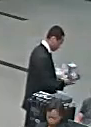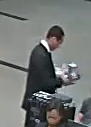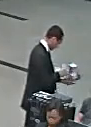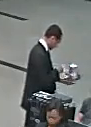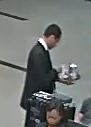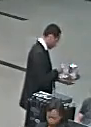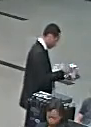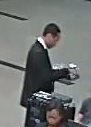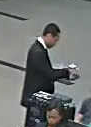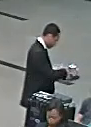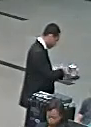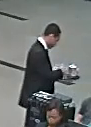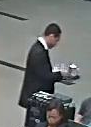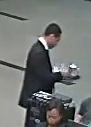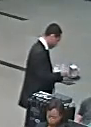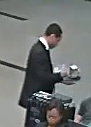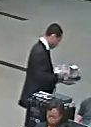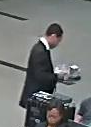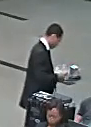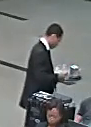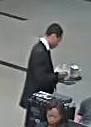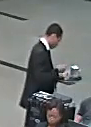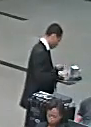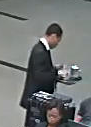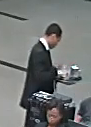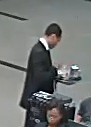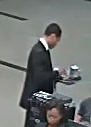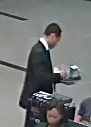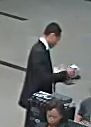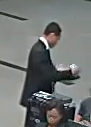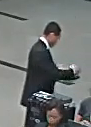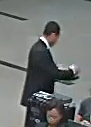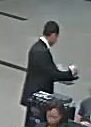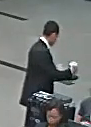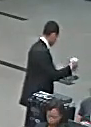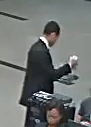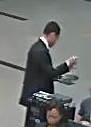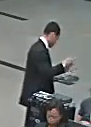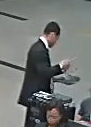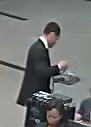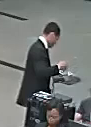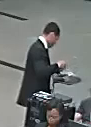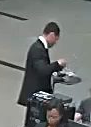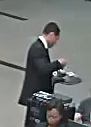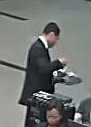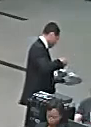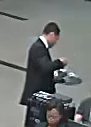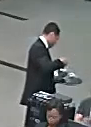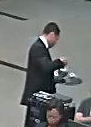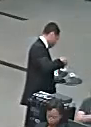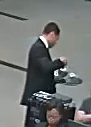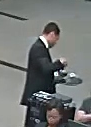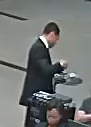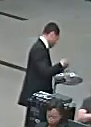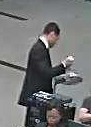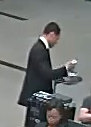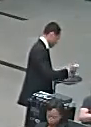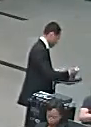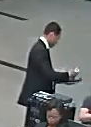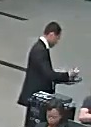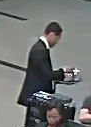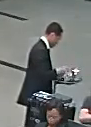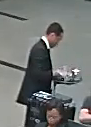todo então talvez Fica aí uma sugestão e de talvez essa comissão e tem